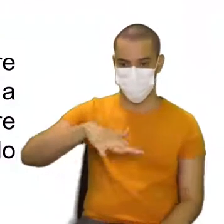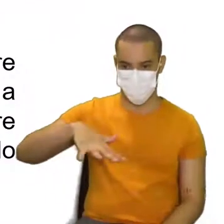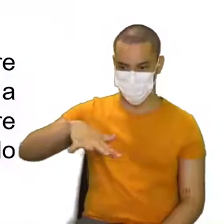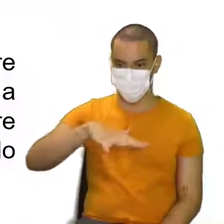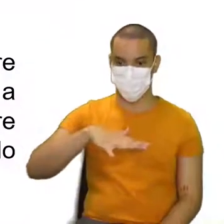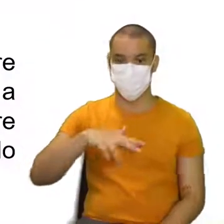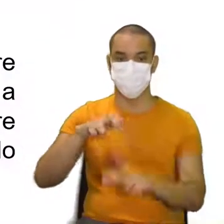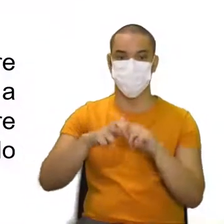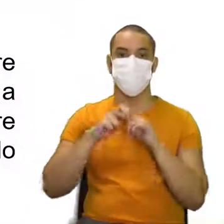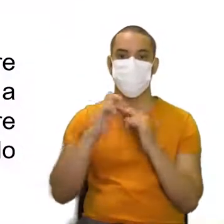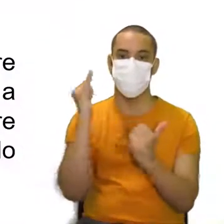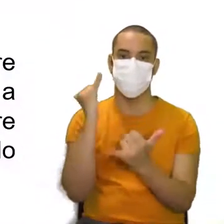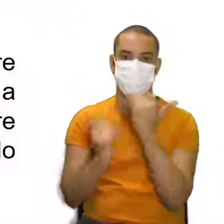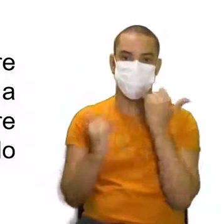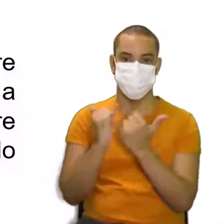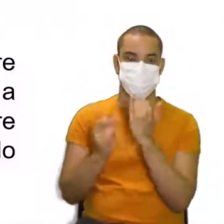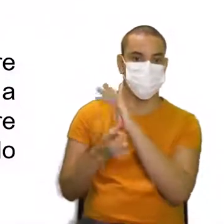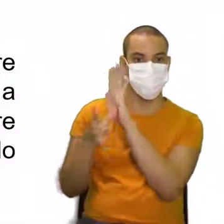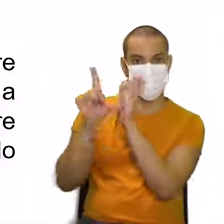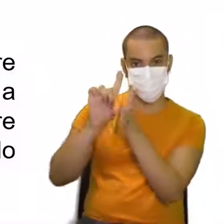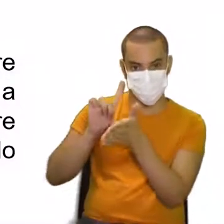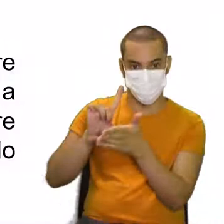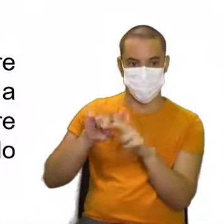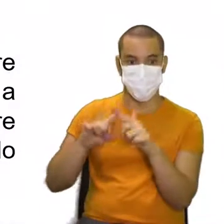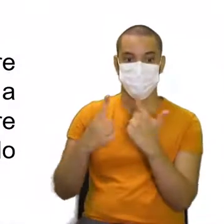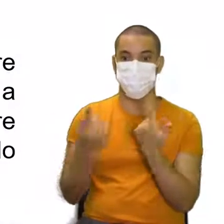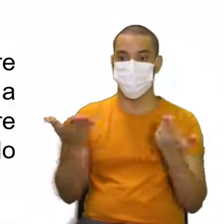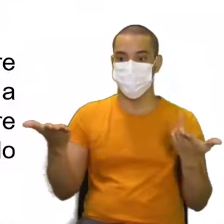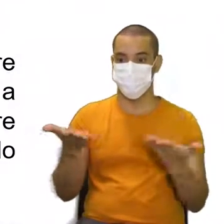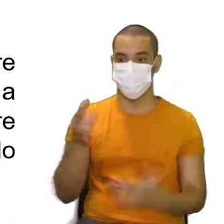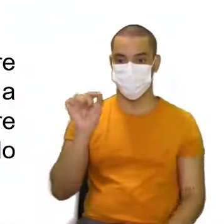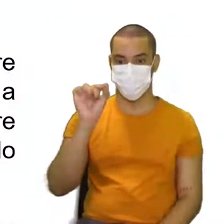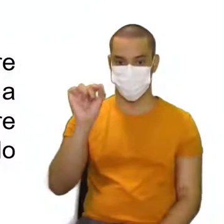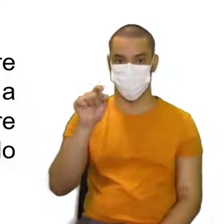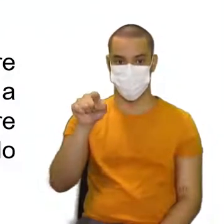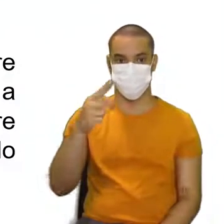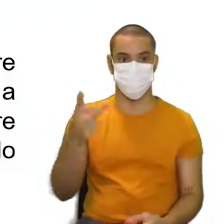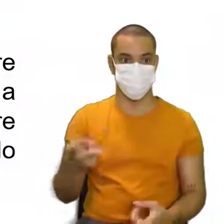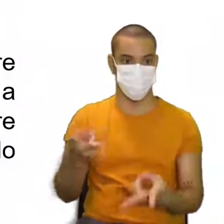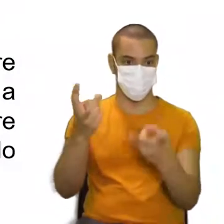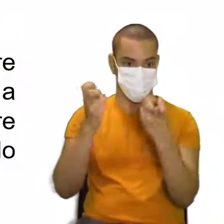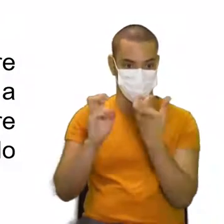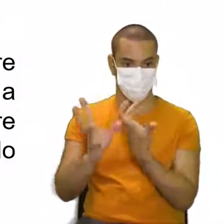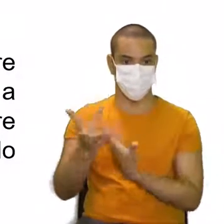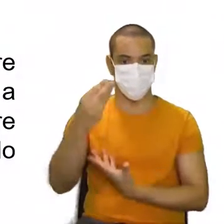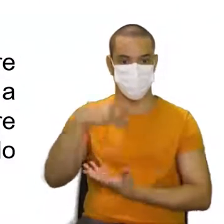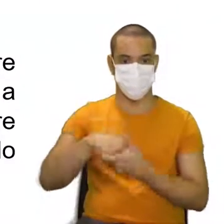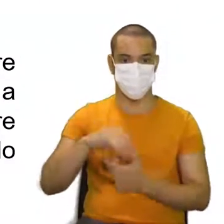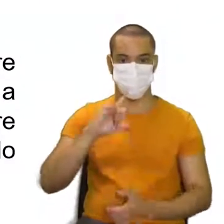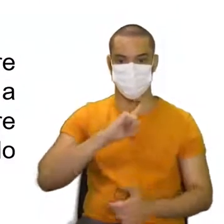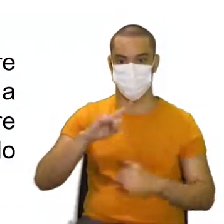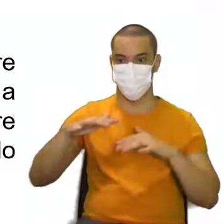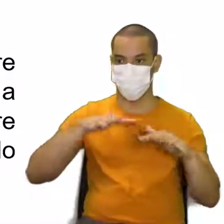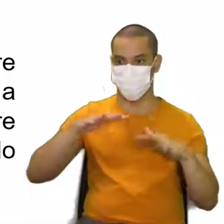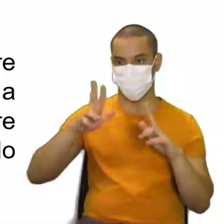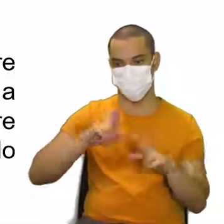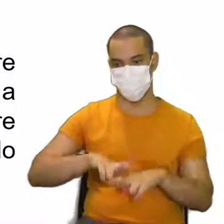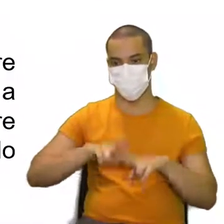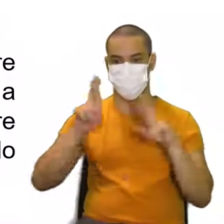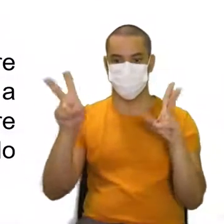então é bem parecido com aquela anterior só que agora você percebe aí que tem um movimento